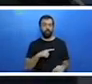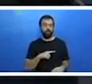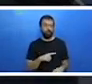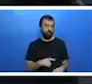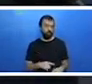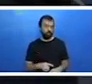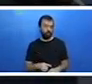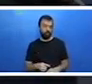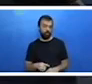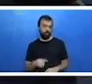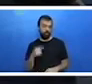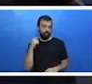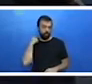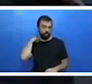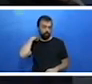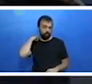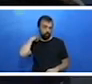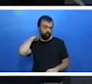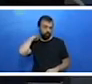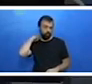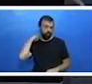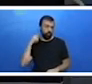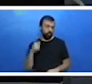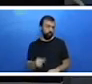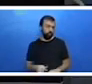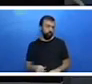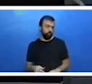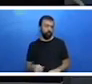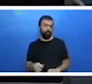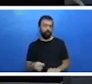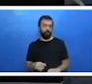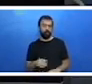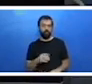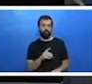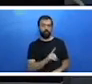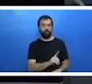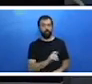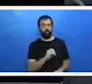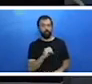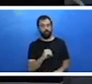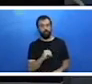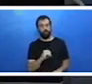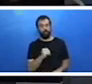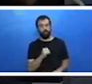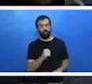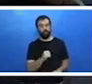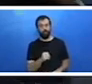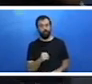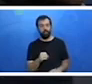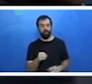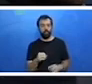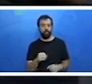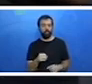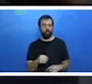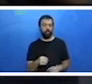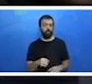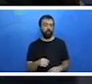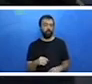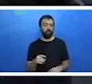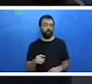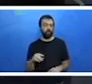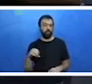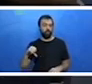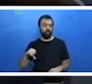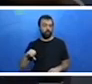centésimos. Quantos quadradinhos eu vou pintar? 18 centésimos. Quantos eu vou pintar? 9